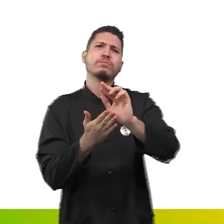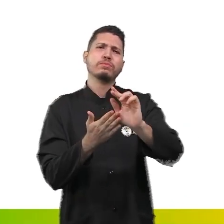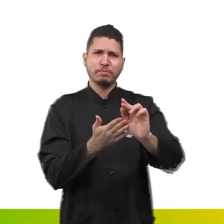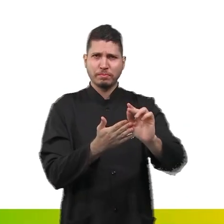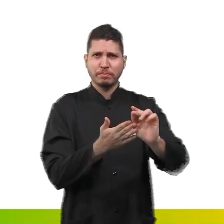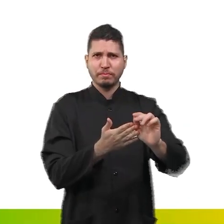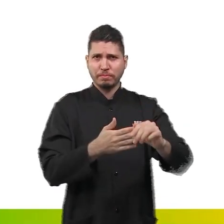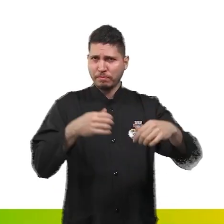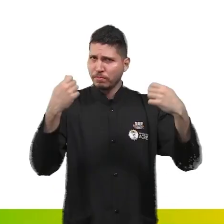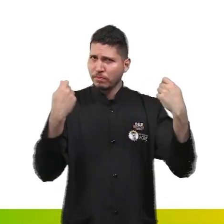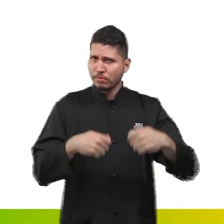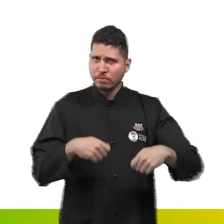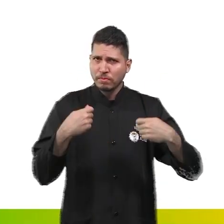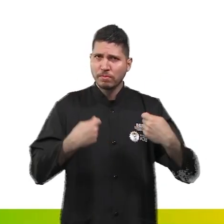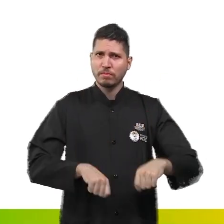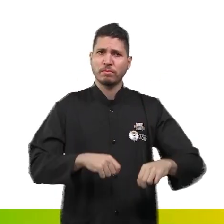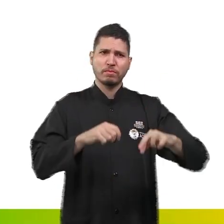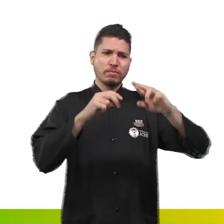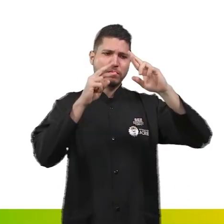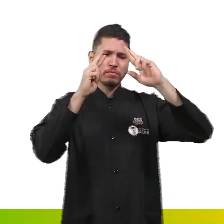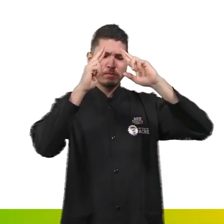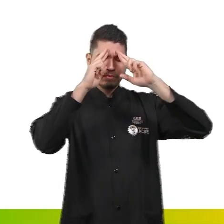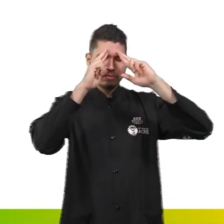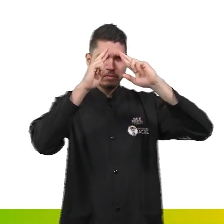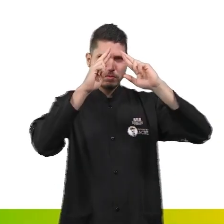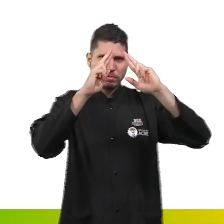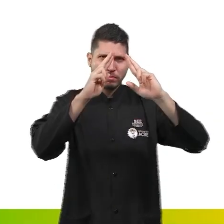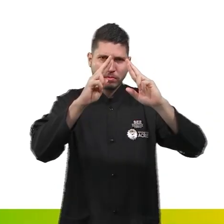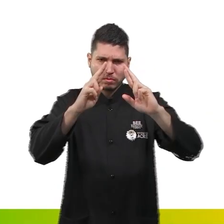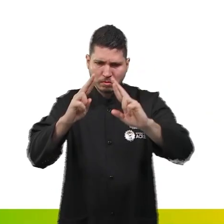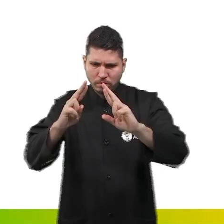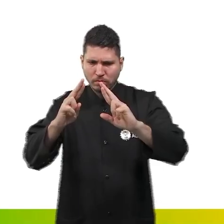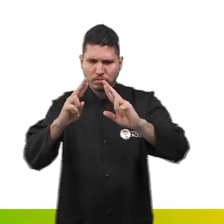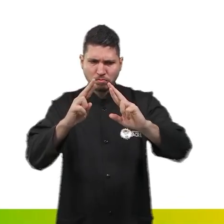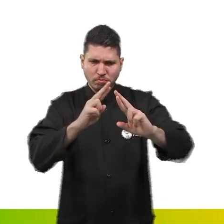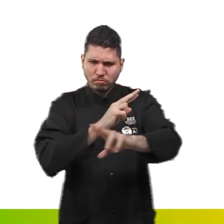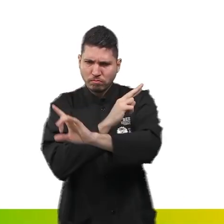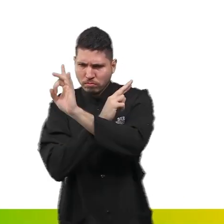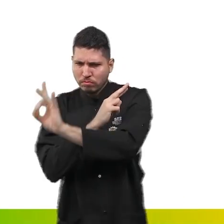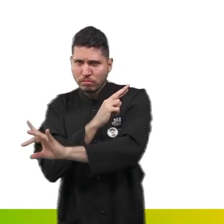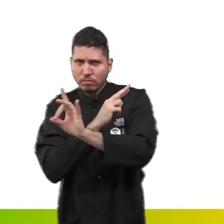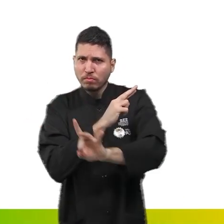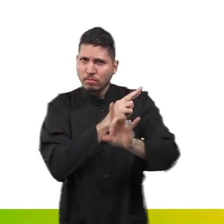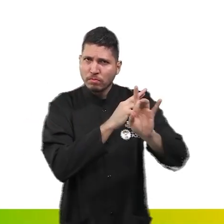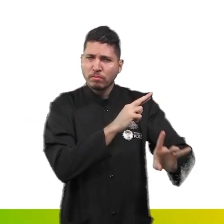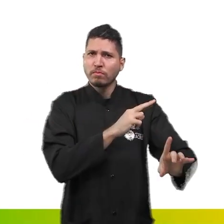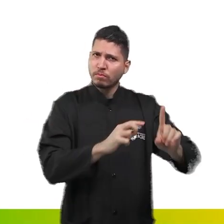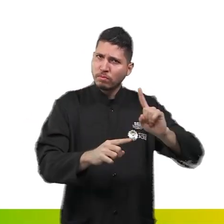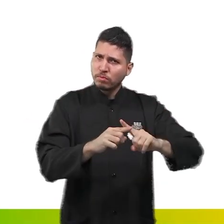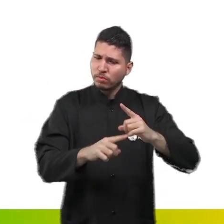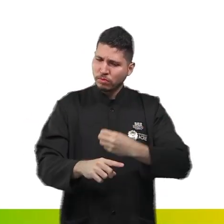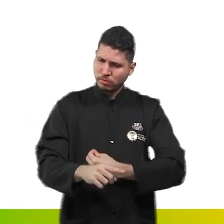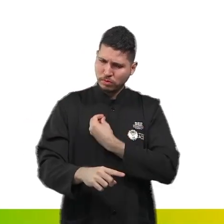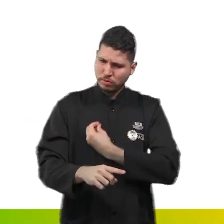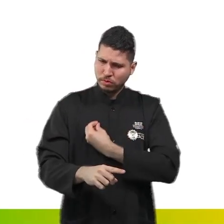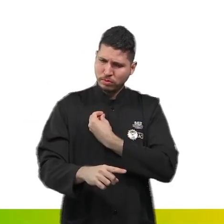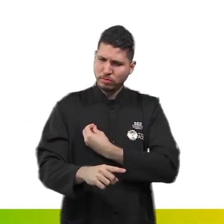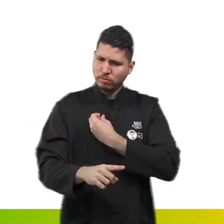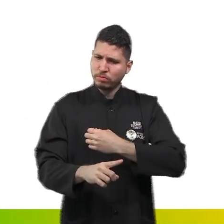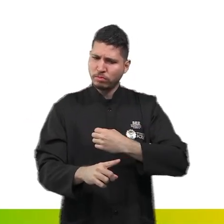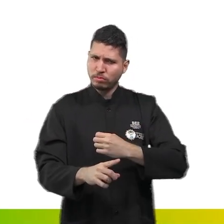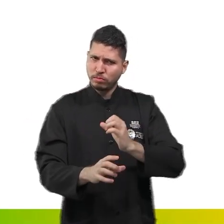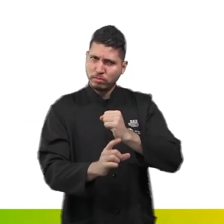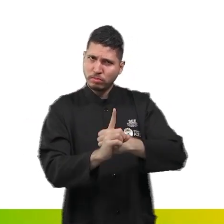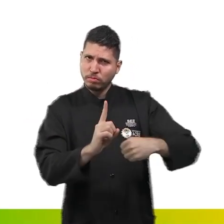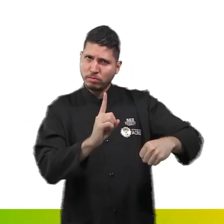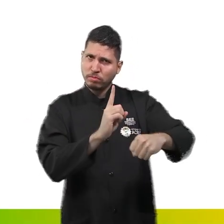precisa respeitar, né, na sua individualidade. Nós vivemos em um mundo e sociedade. Nem todo mundo